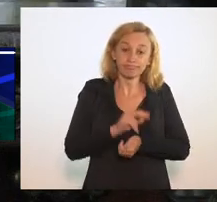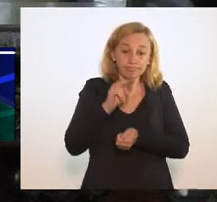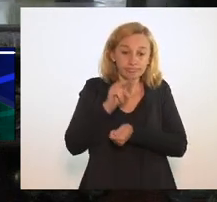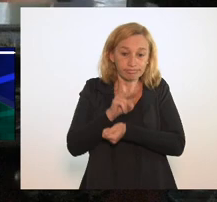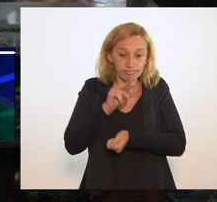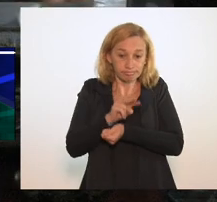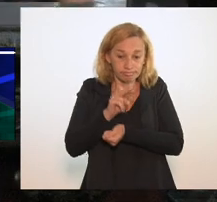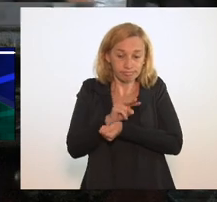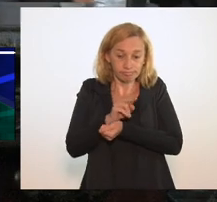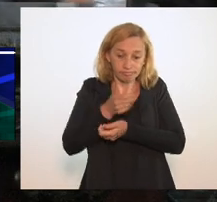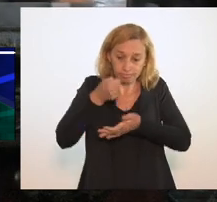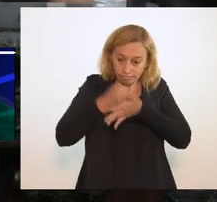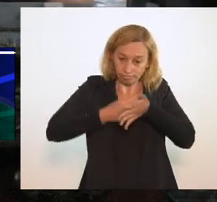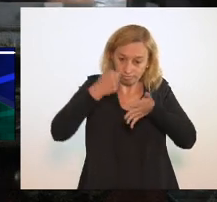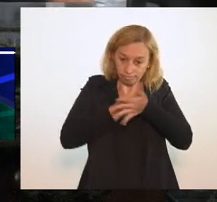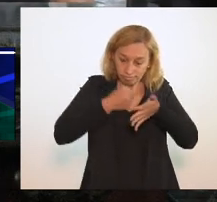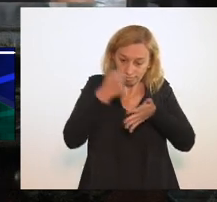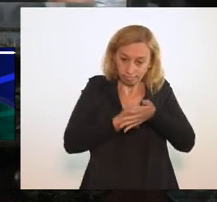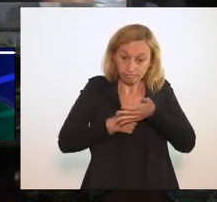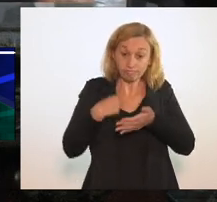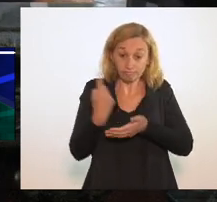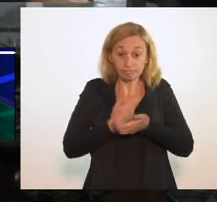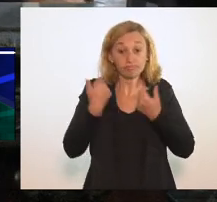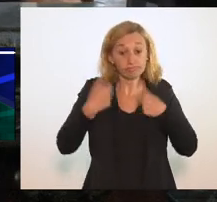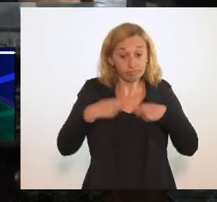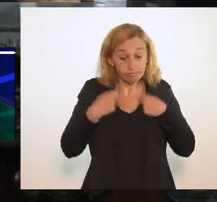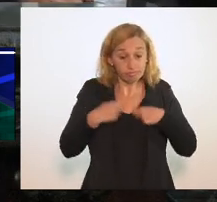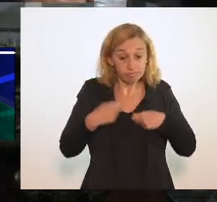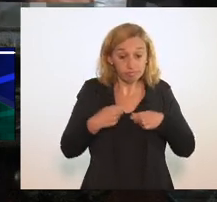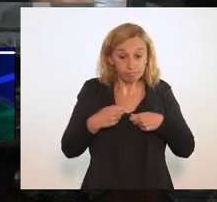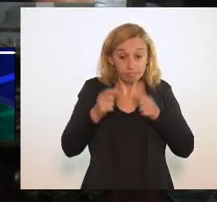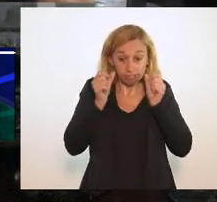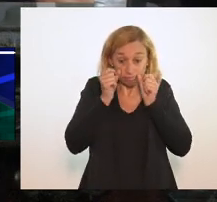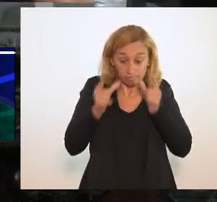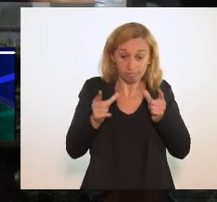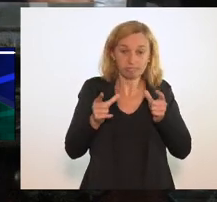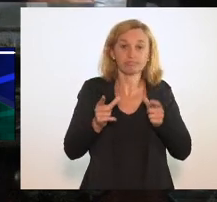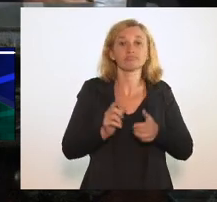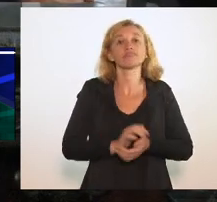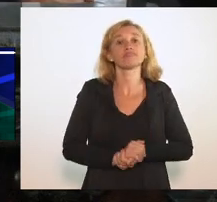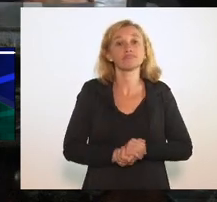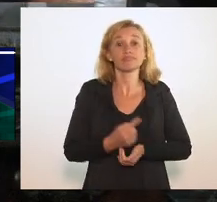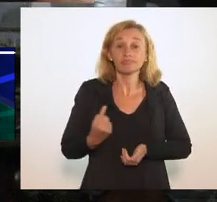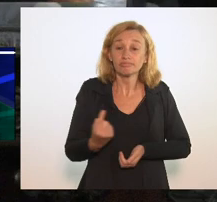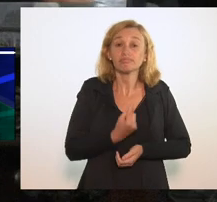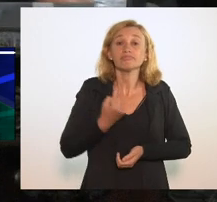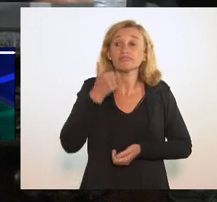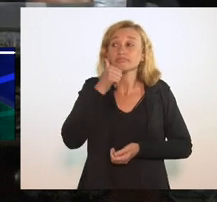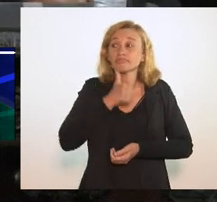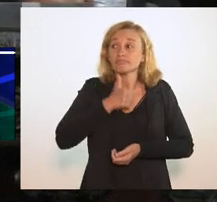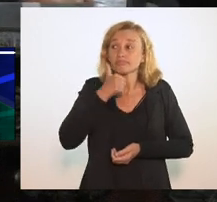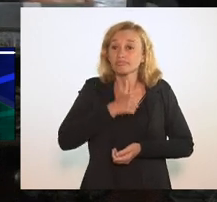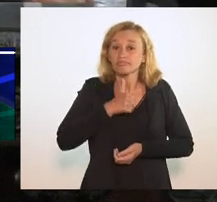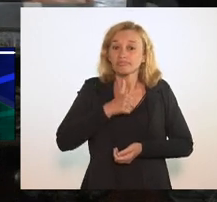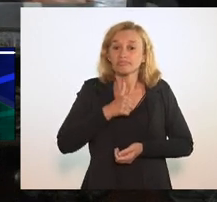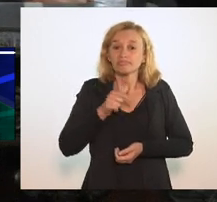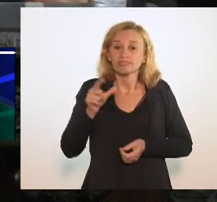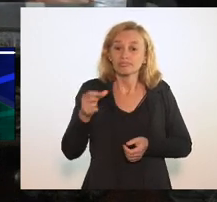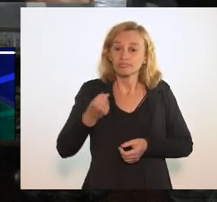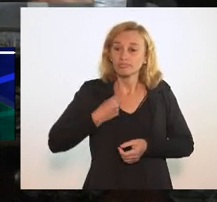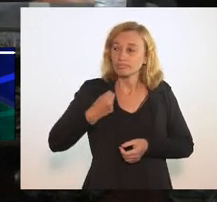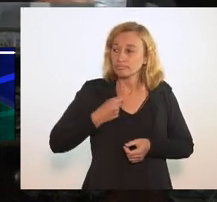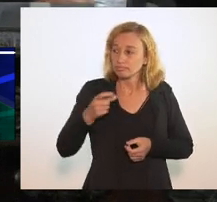na resistência, nós precisamos estar sempre alertas. Nós, mulheres, somos